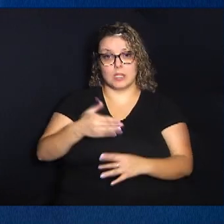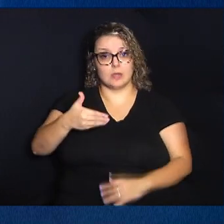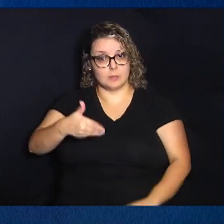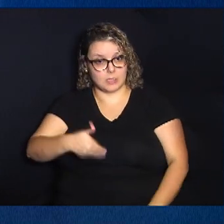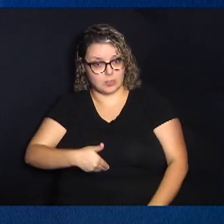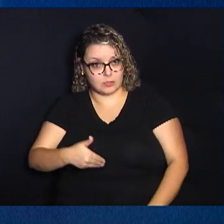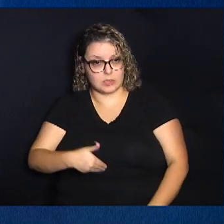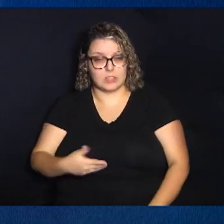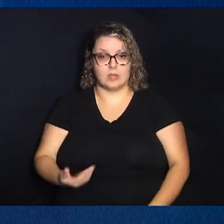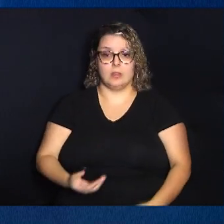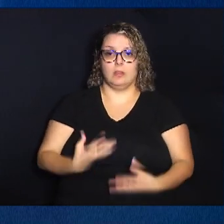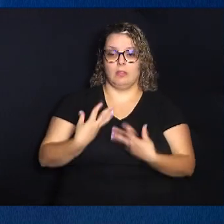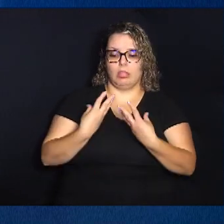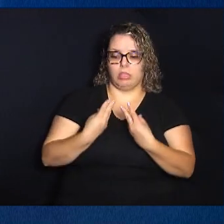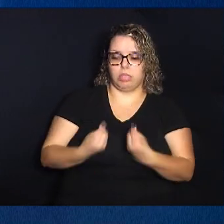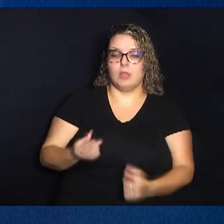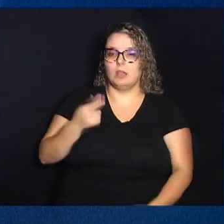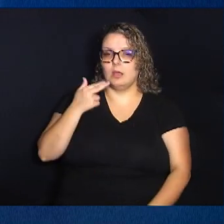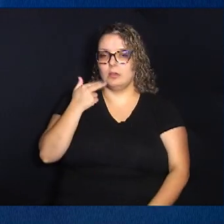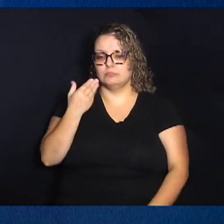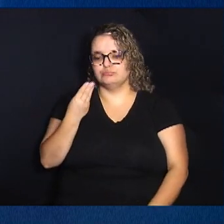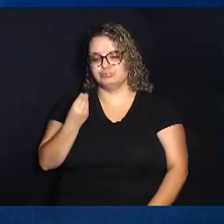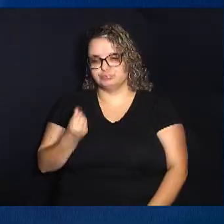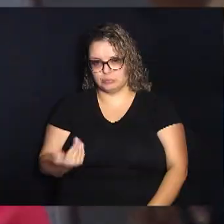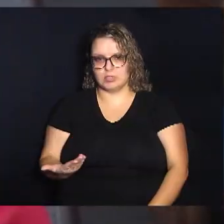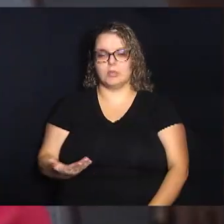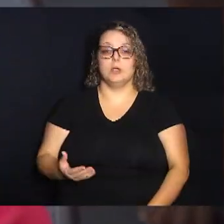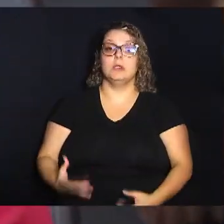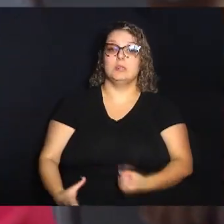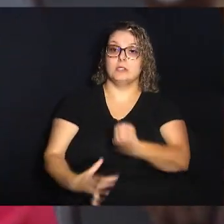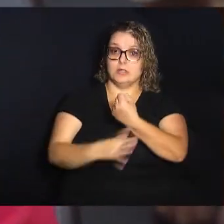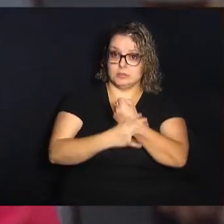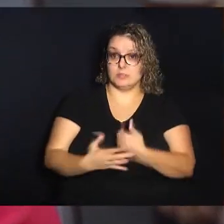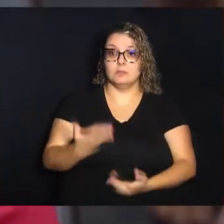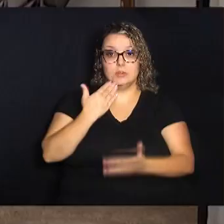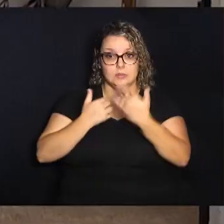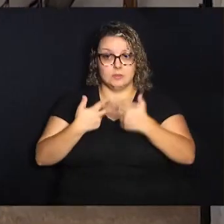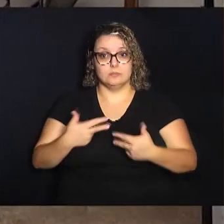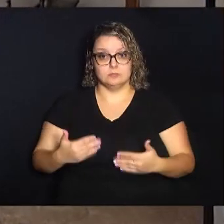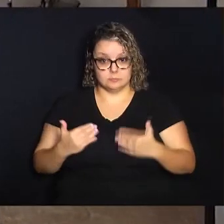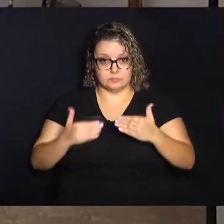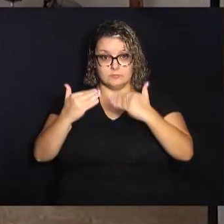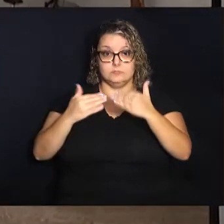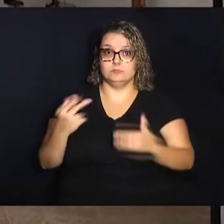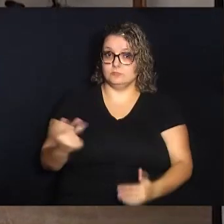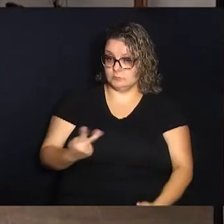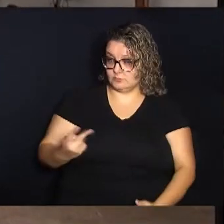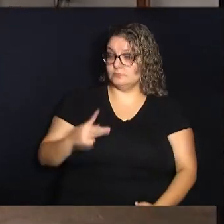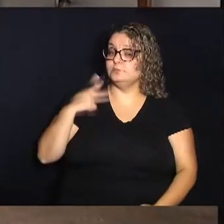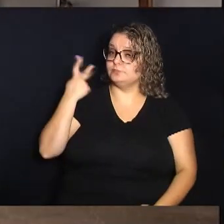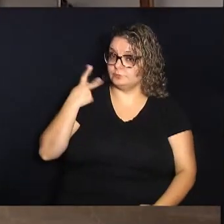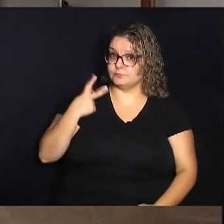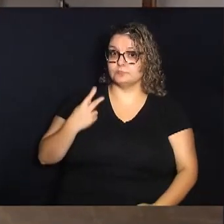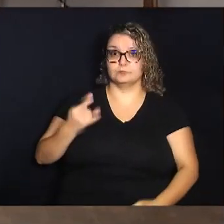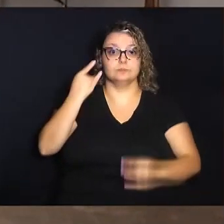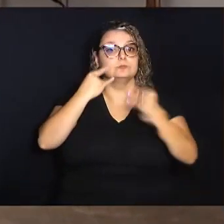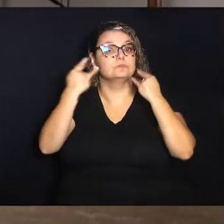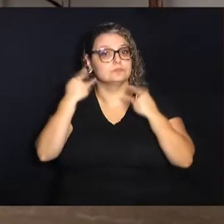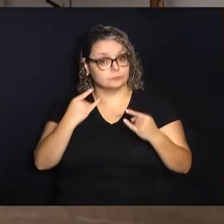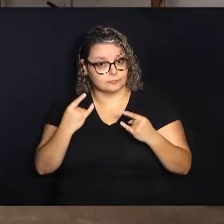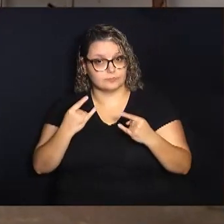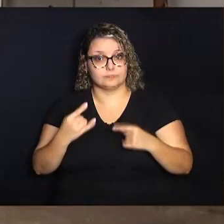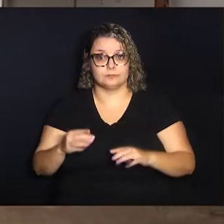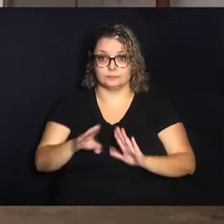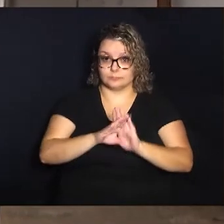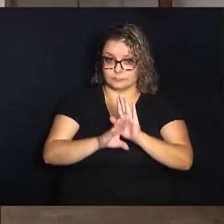a desnutrição e promover a segurança alimentar. Segundo a vereadora, a inspiração do projeto partiu da Cozinha